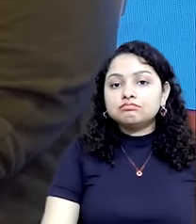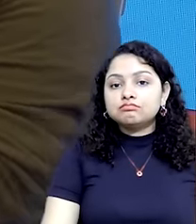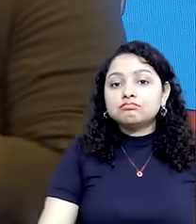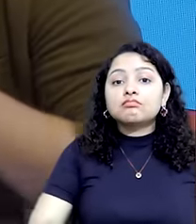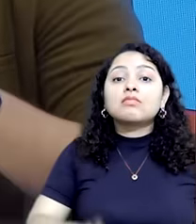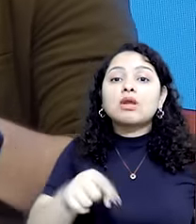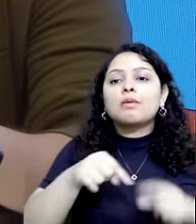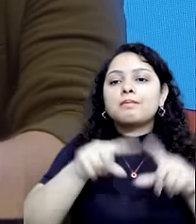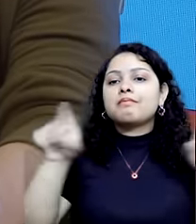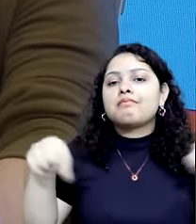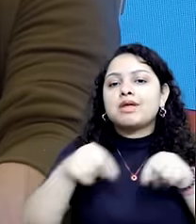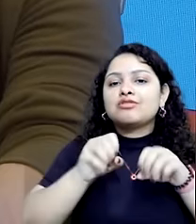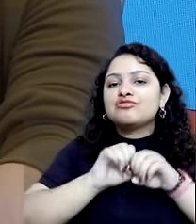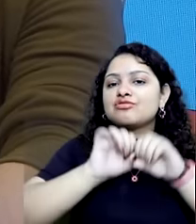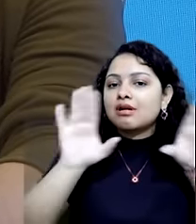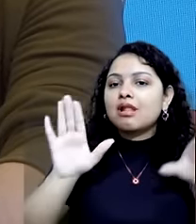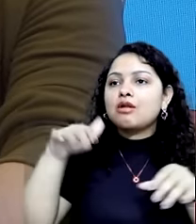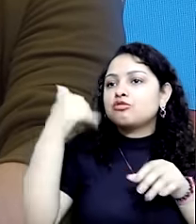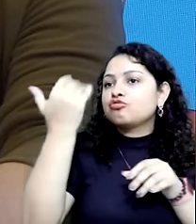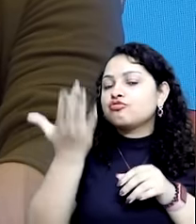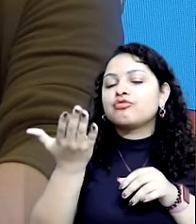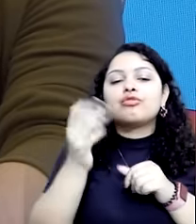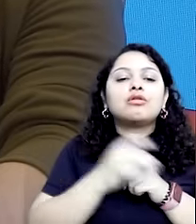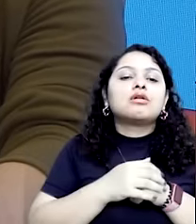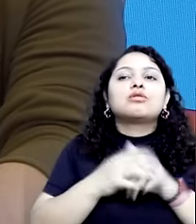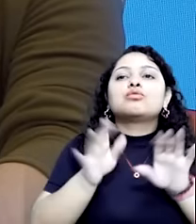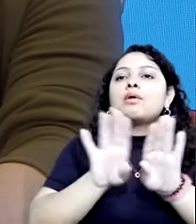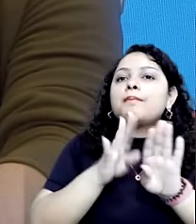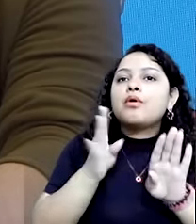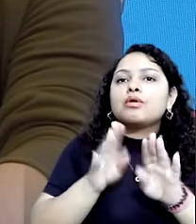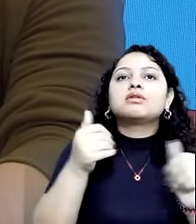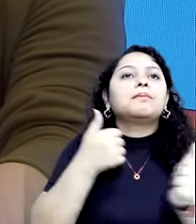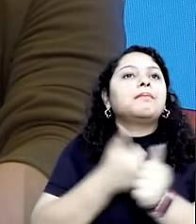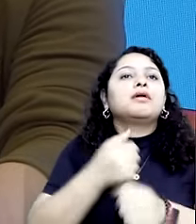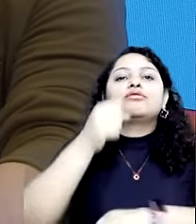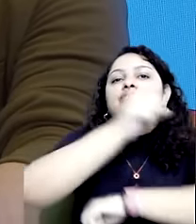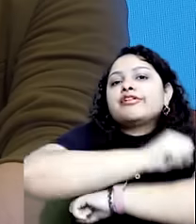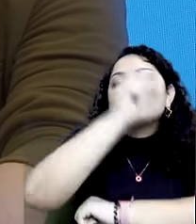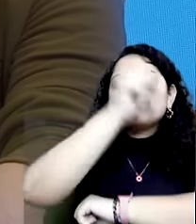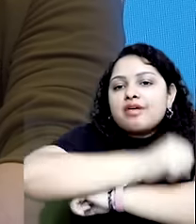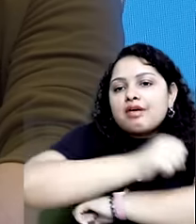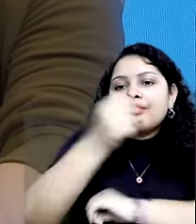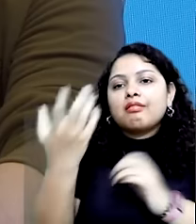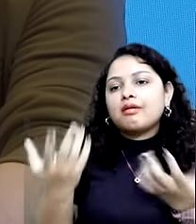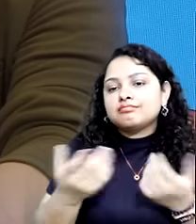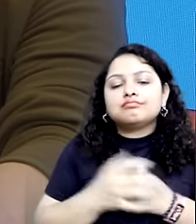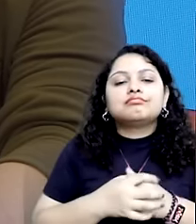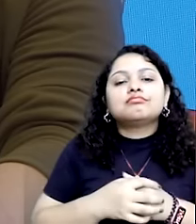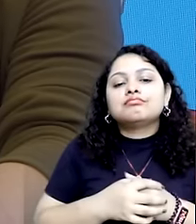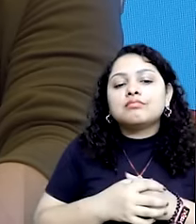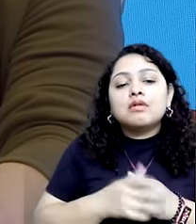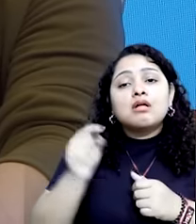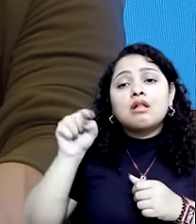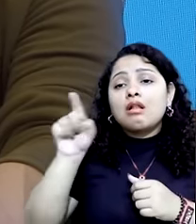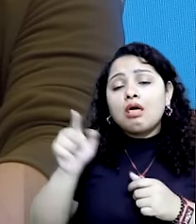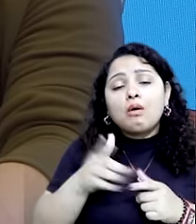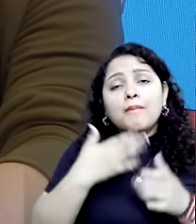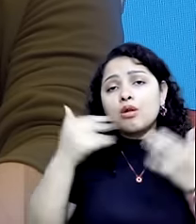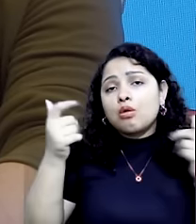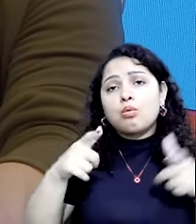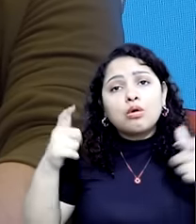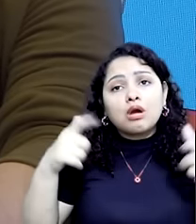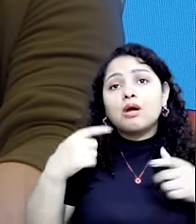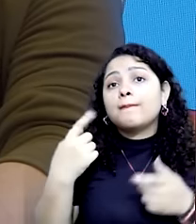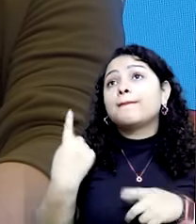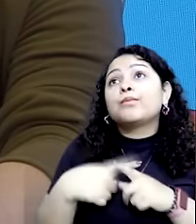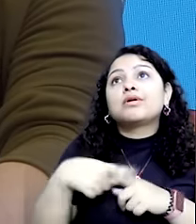ambiente claro né ou do lado de fora ou próximo de uma porta próximo de uma janela entendeu ali são os melhores locais por quê Porque você já